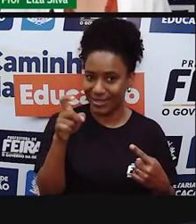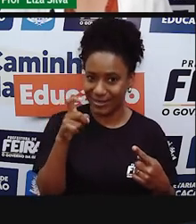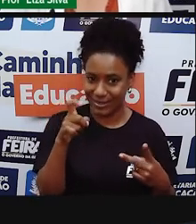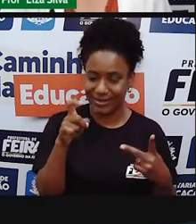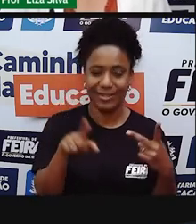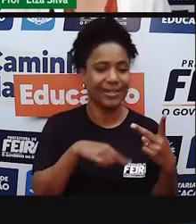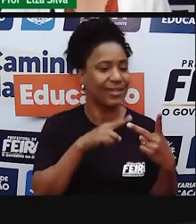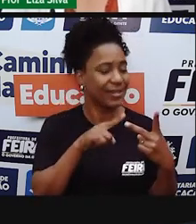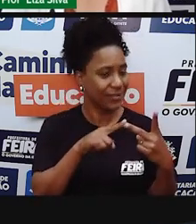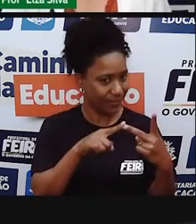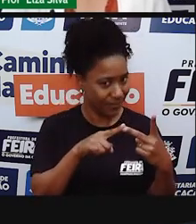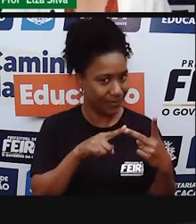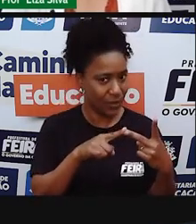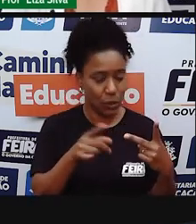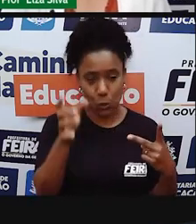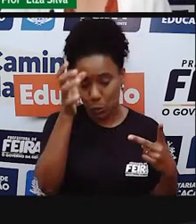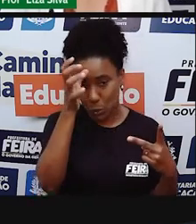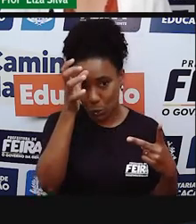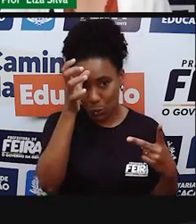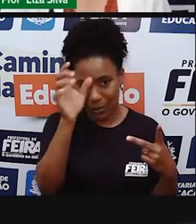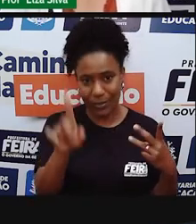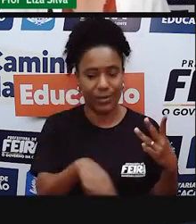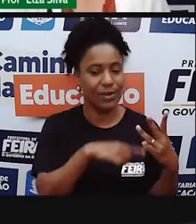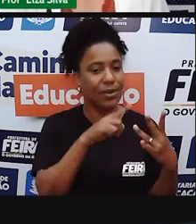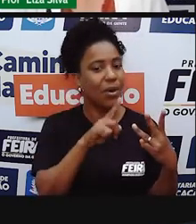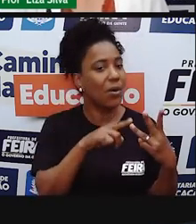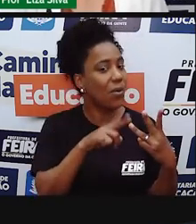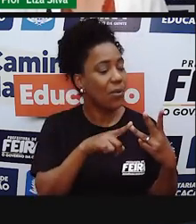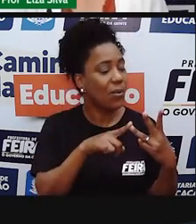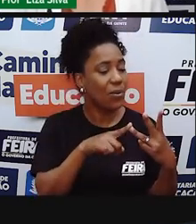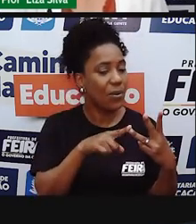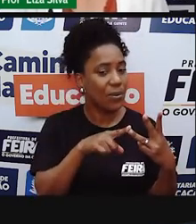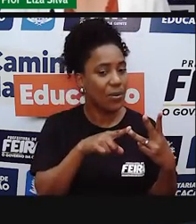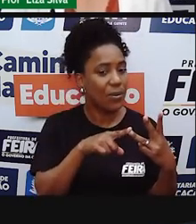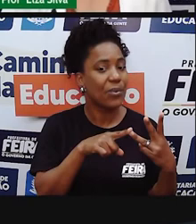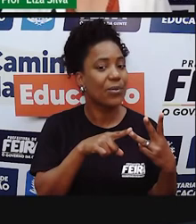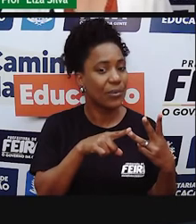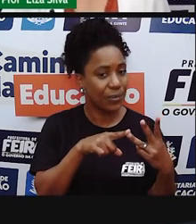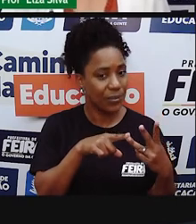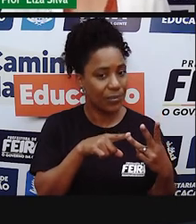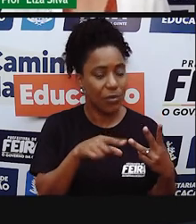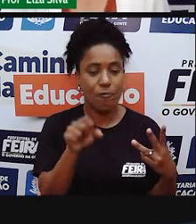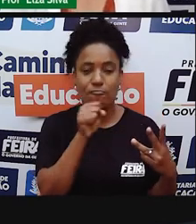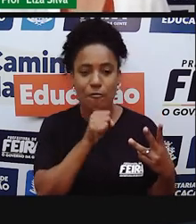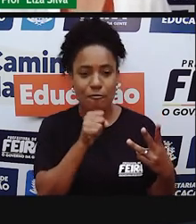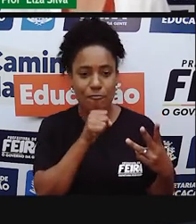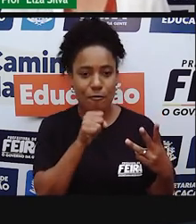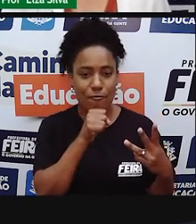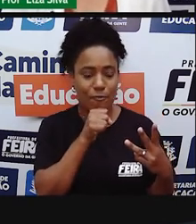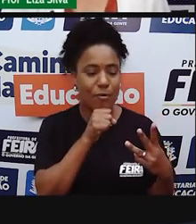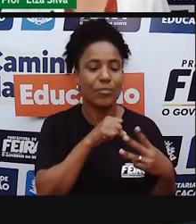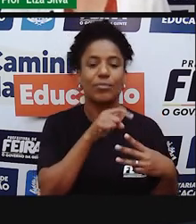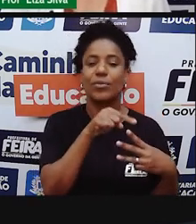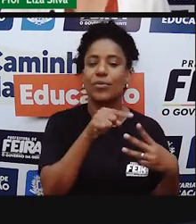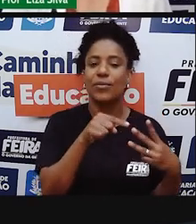uncle. Ele é o tio. He is Alex's grandfather. Ou ele é o avô do Alex. O que é que